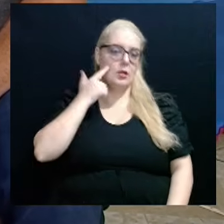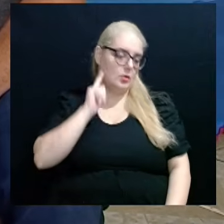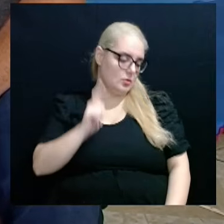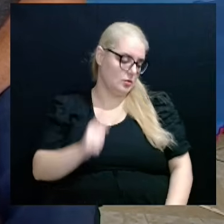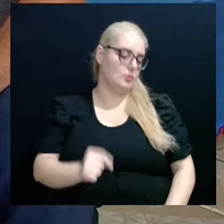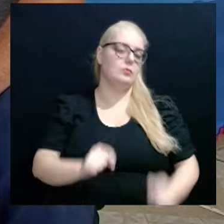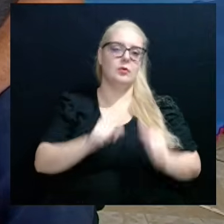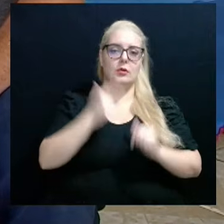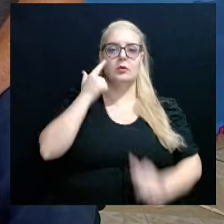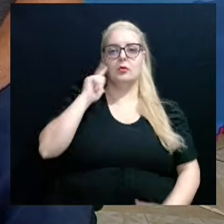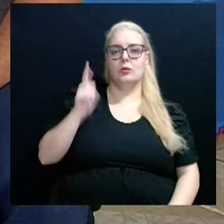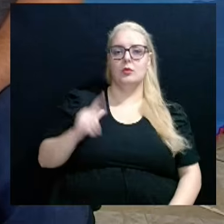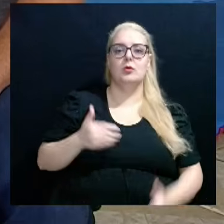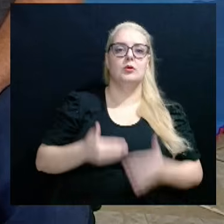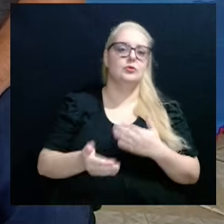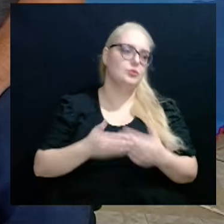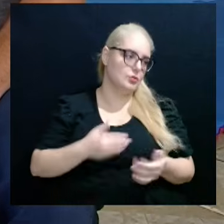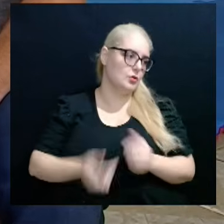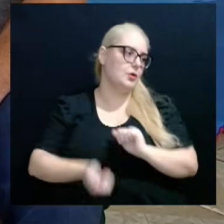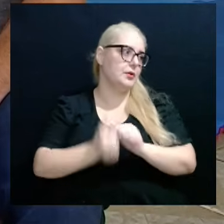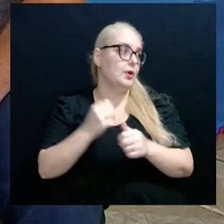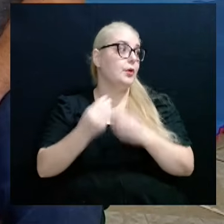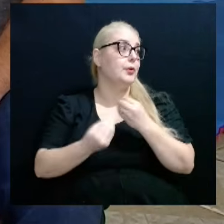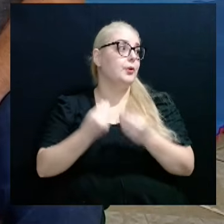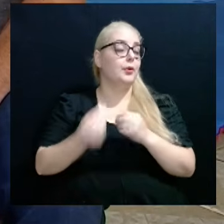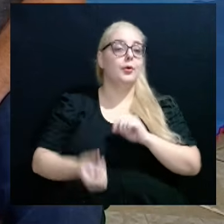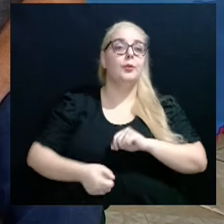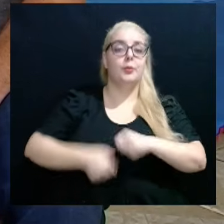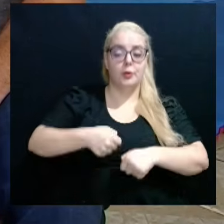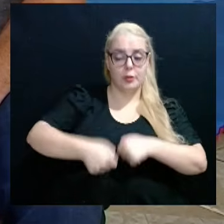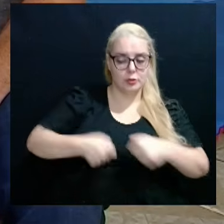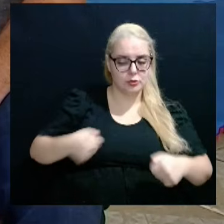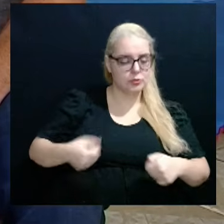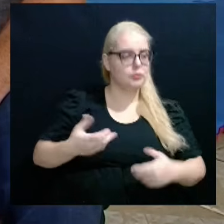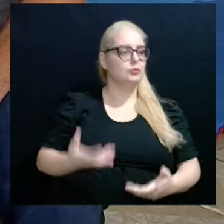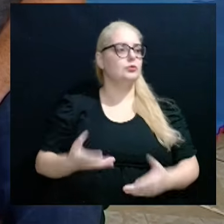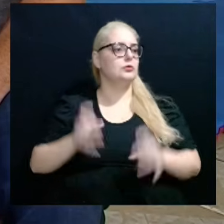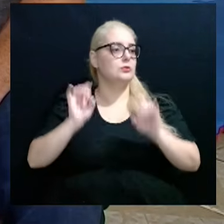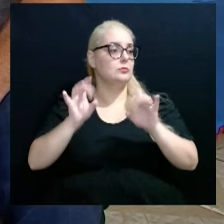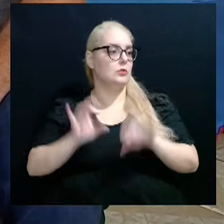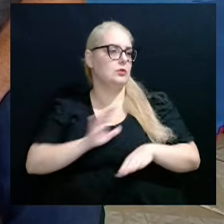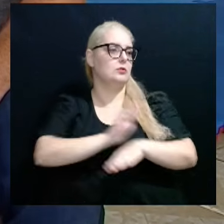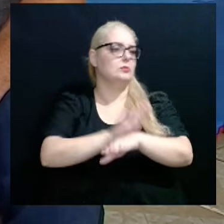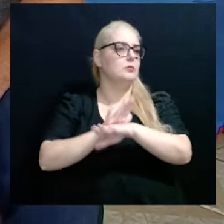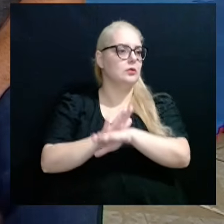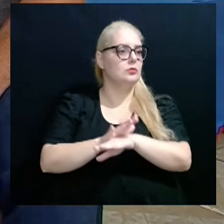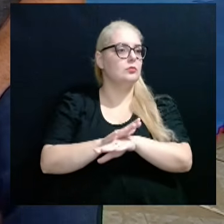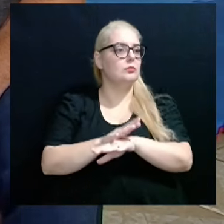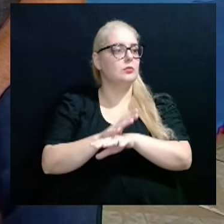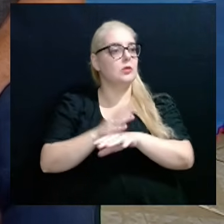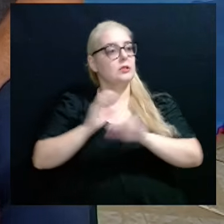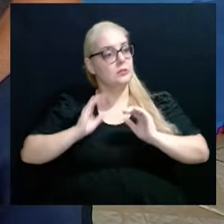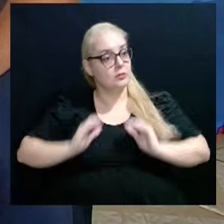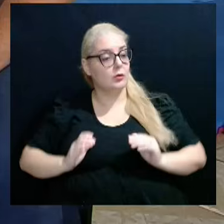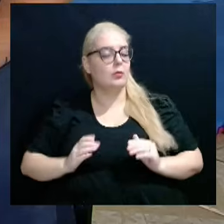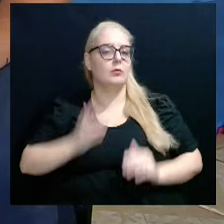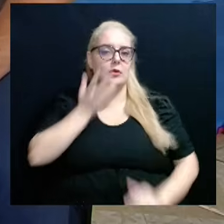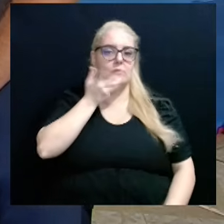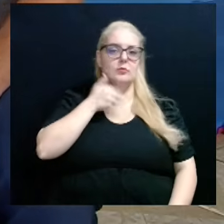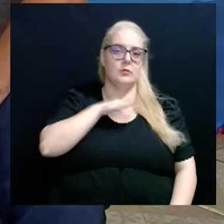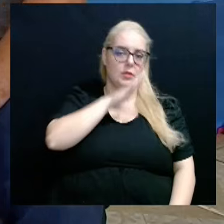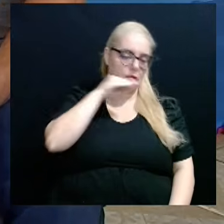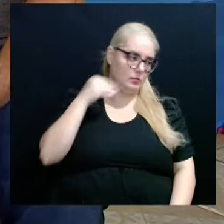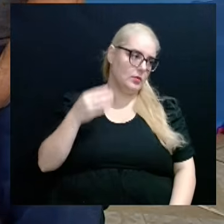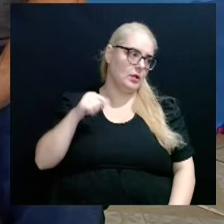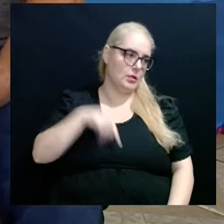qualquer esporte, como é que o judô ele ajuda especificamente nessa questão da disciplina, né, para essas crianças e também adolescentes aqui do projeto? O